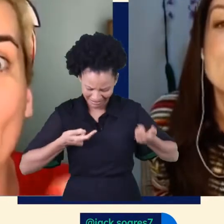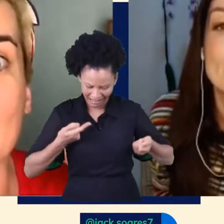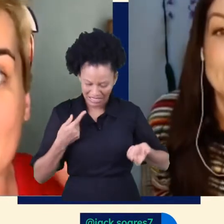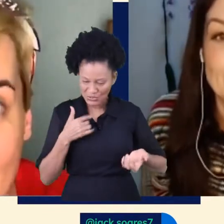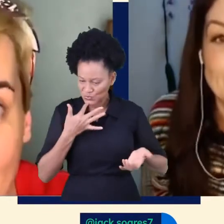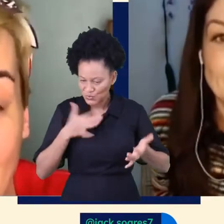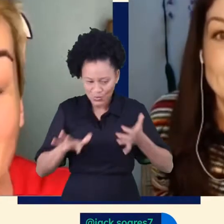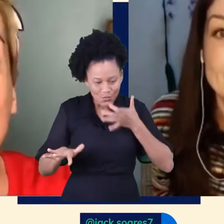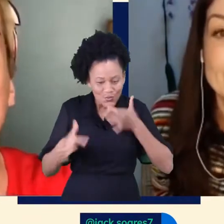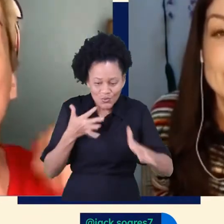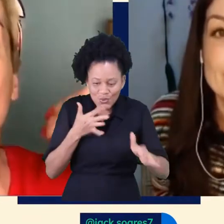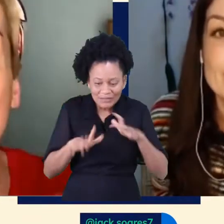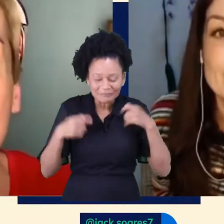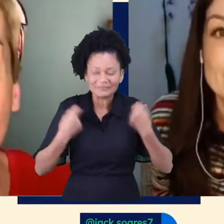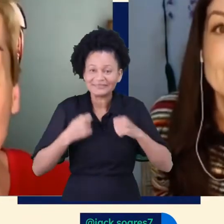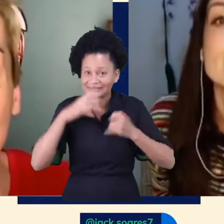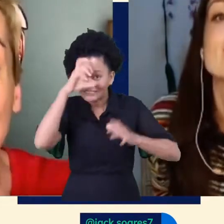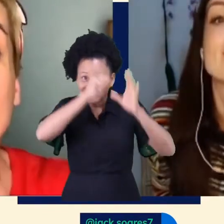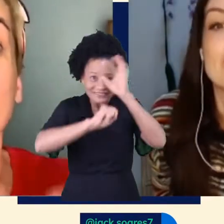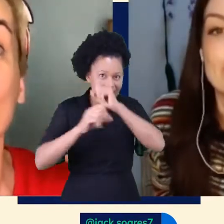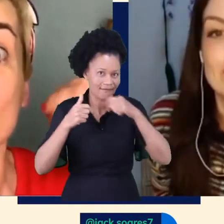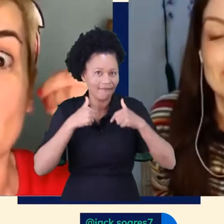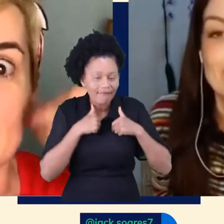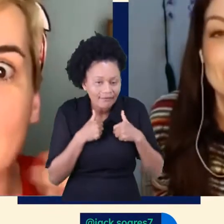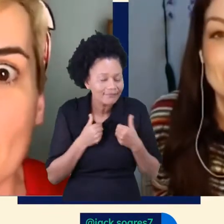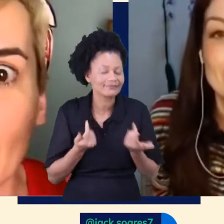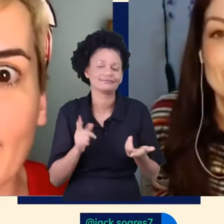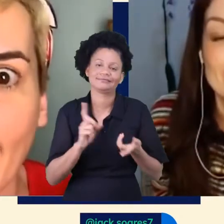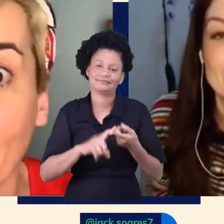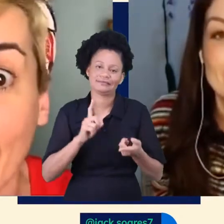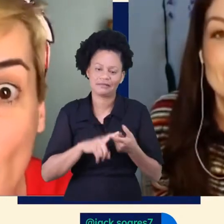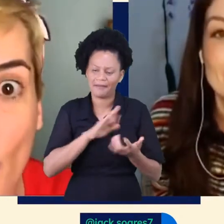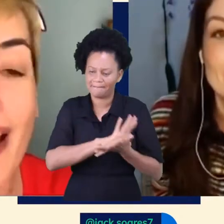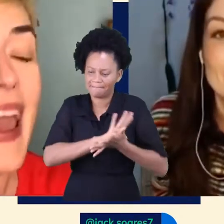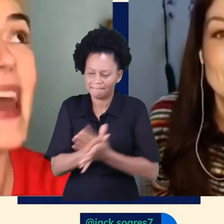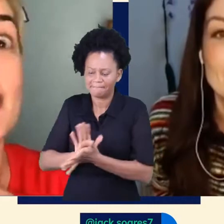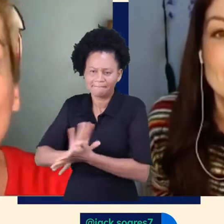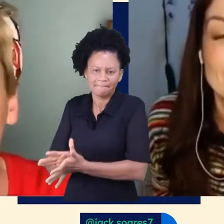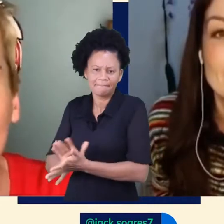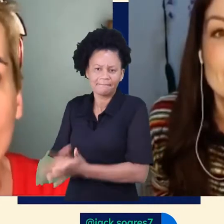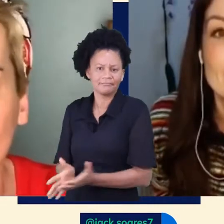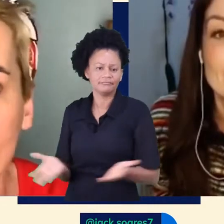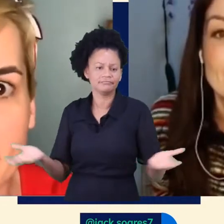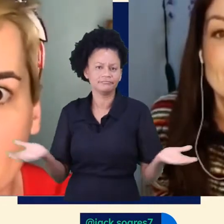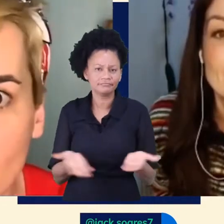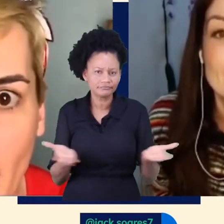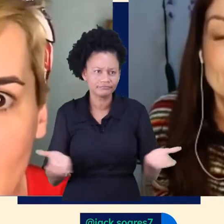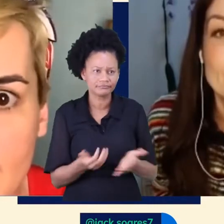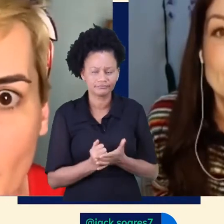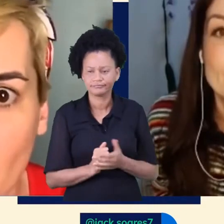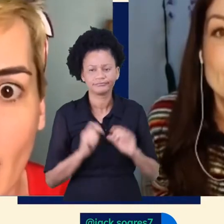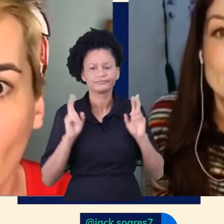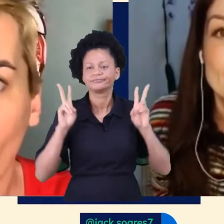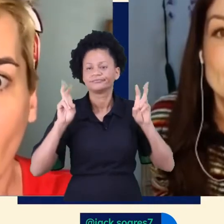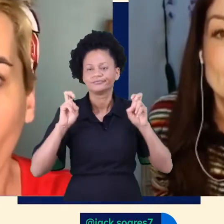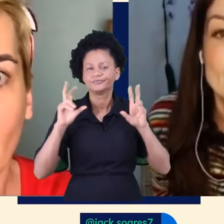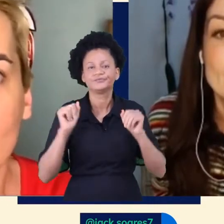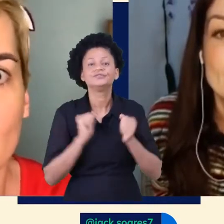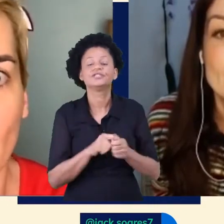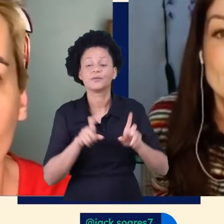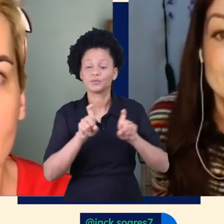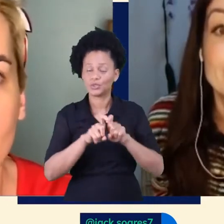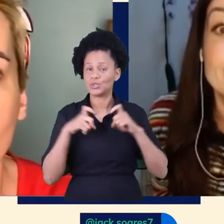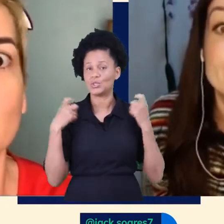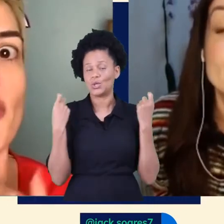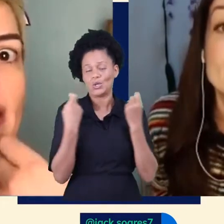é a gente reconhecer que a gente não sabe as coisas e que a gente precisa aprender. Eu era cheia de preconceitos com relação